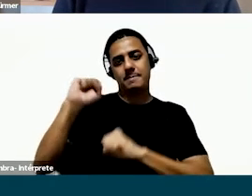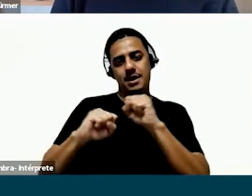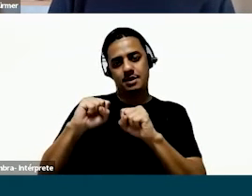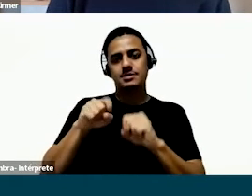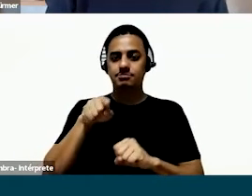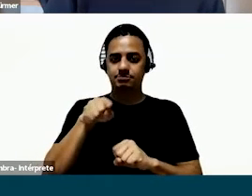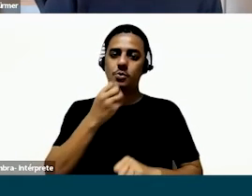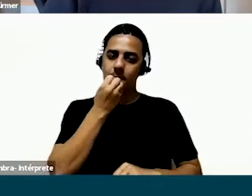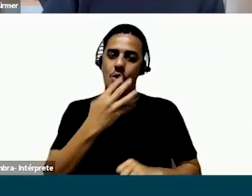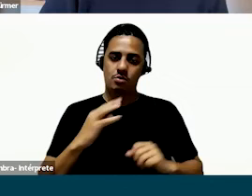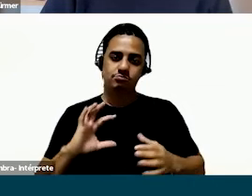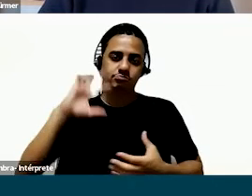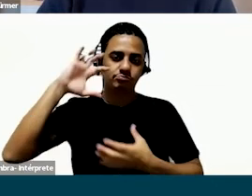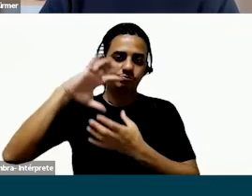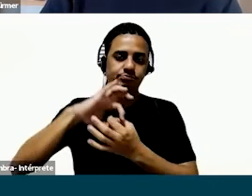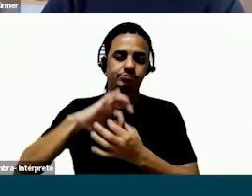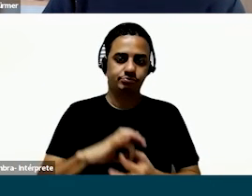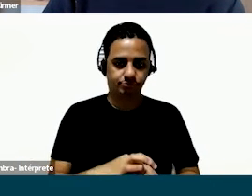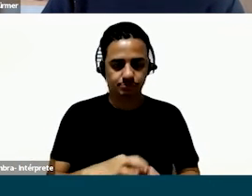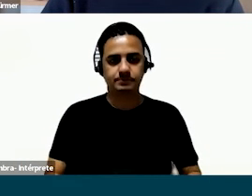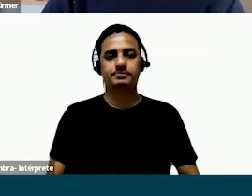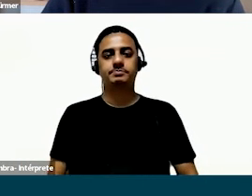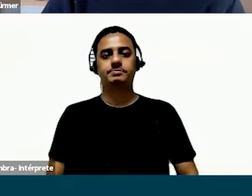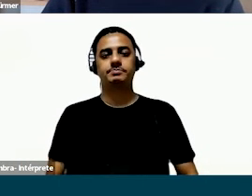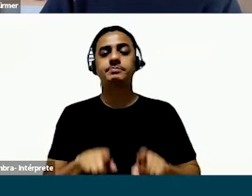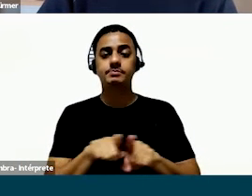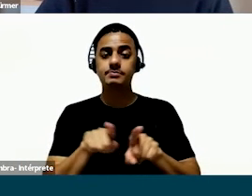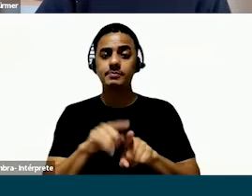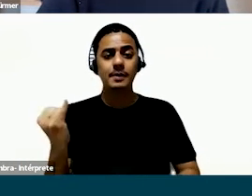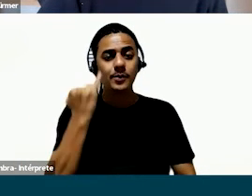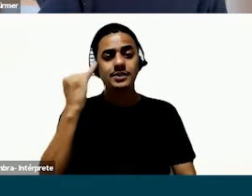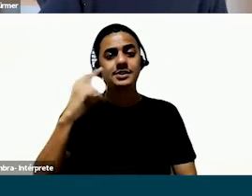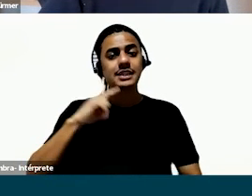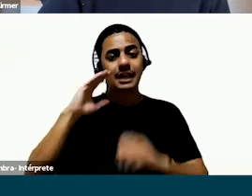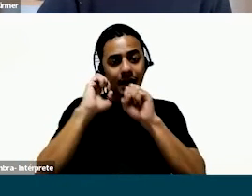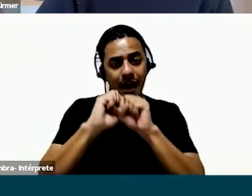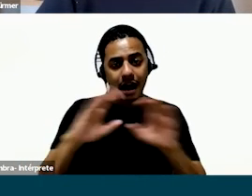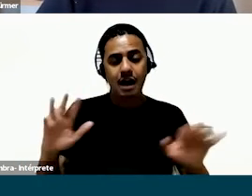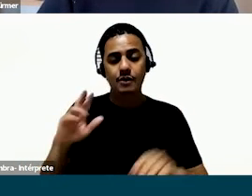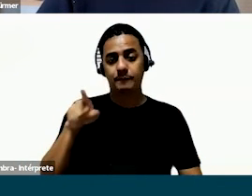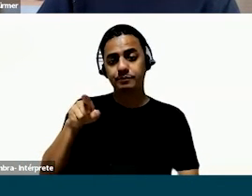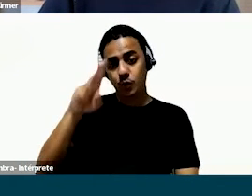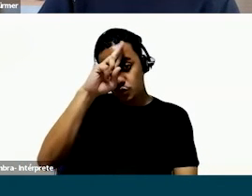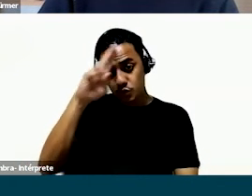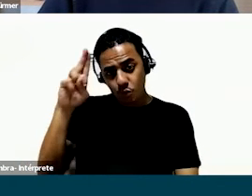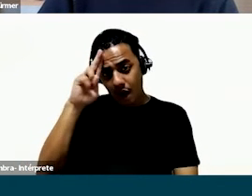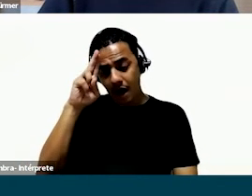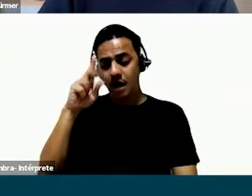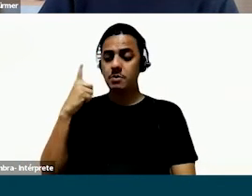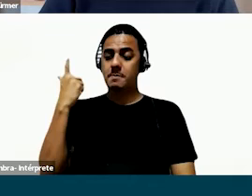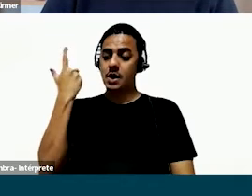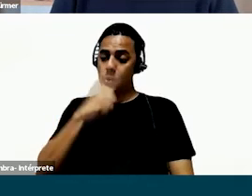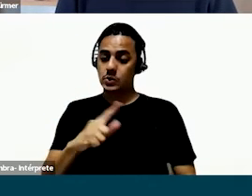de valor da empresa. É muito relevante e faz toda a diferença. Também é fundamental ter clareza sobre as ações que o usuário